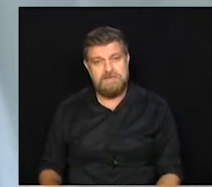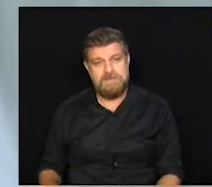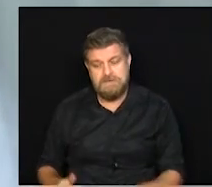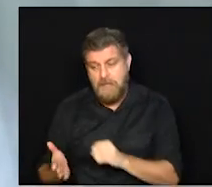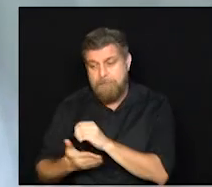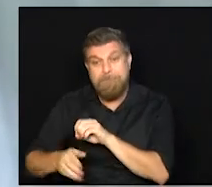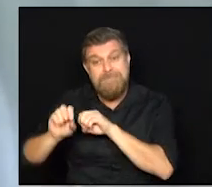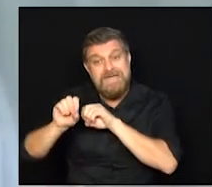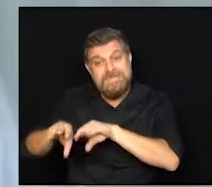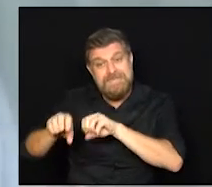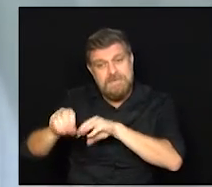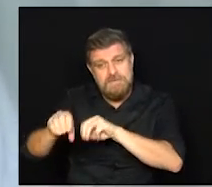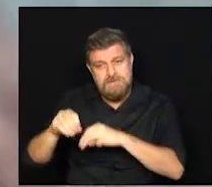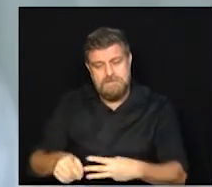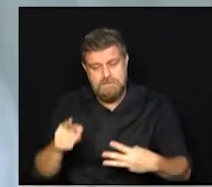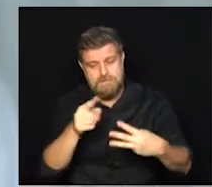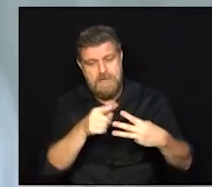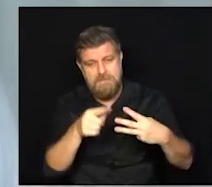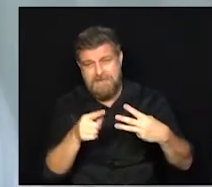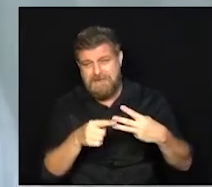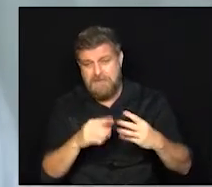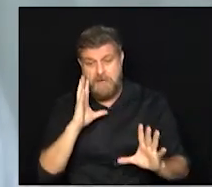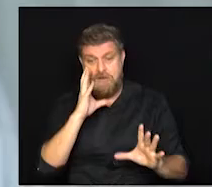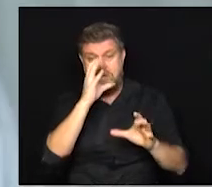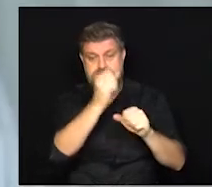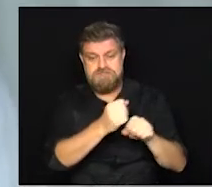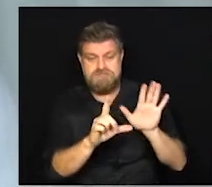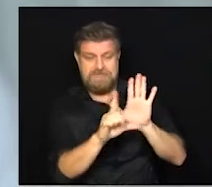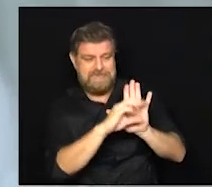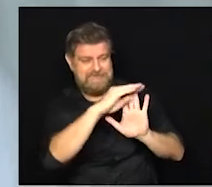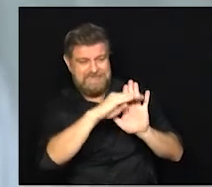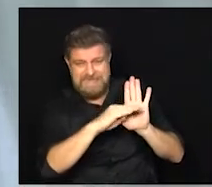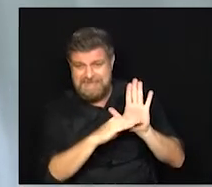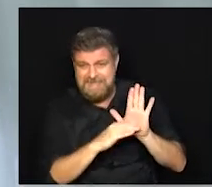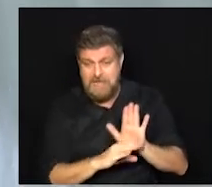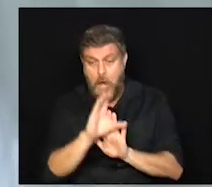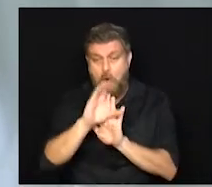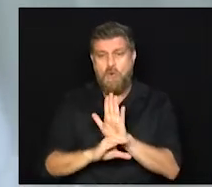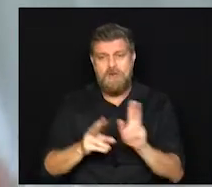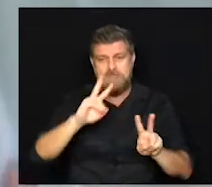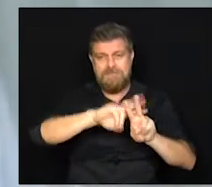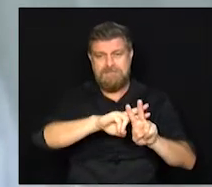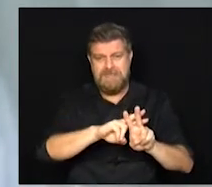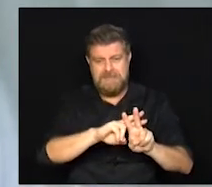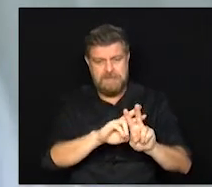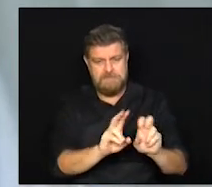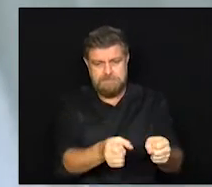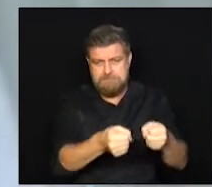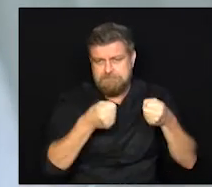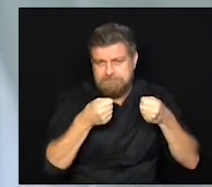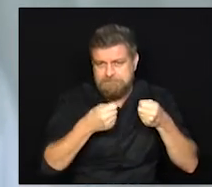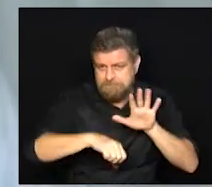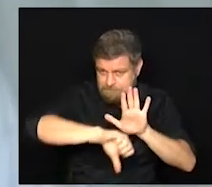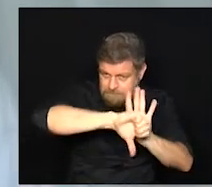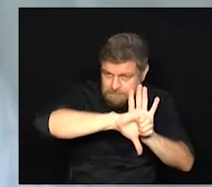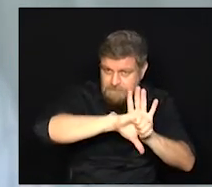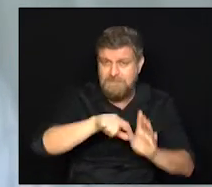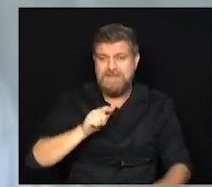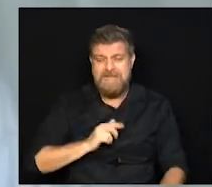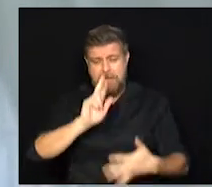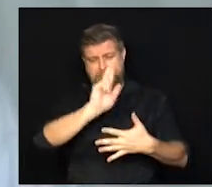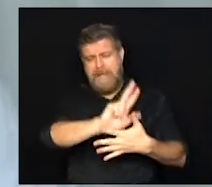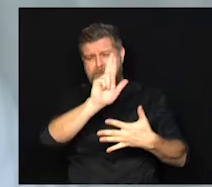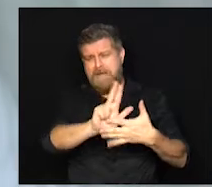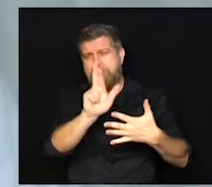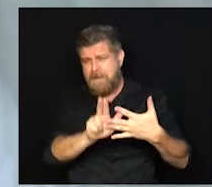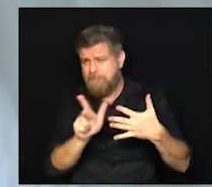da educação, a gente tem um conjunto de leis. Código Penal que penaliza, e uma série de coisas, só que